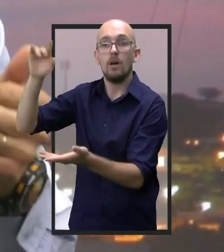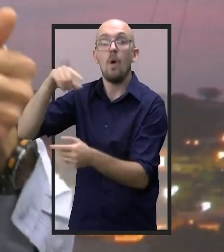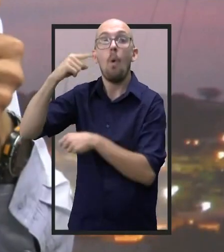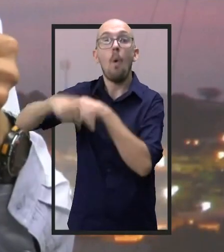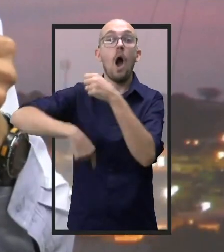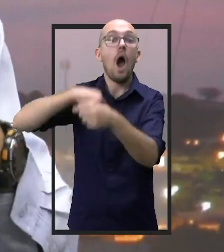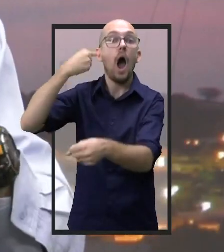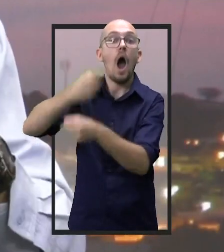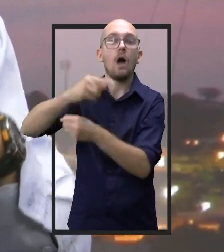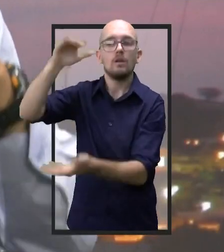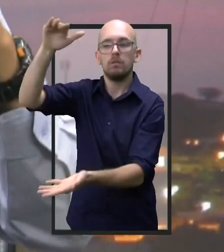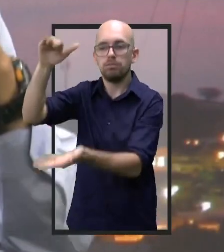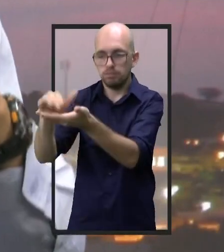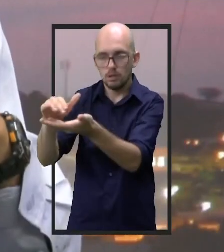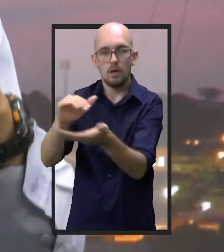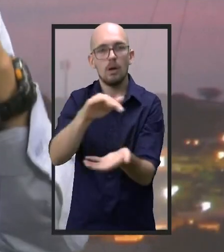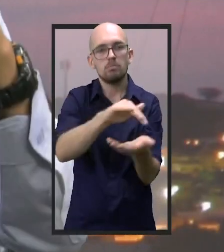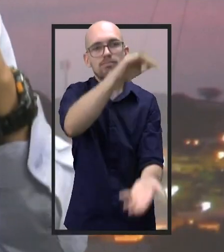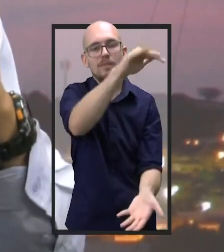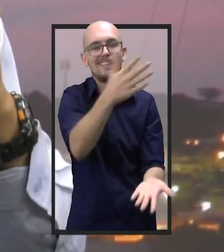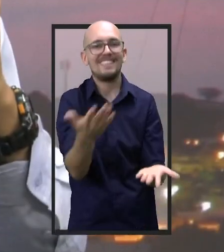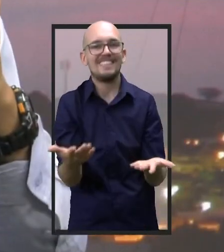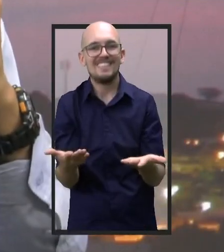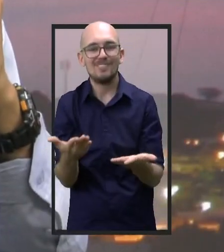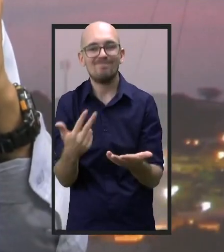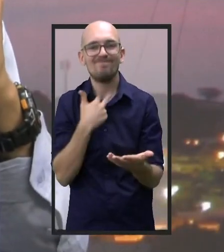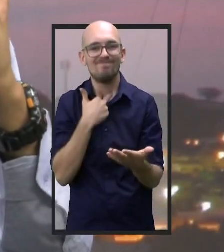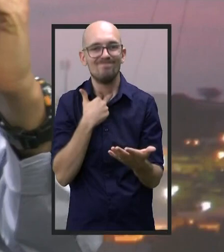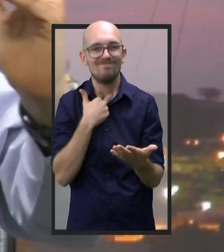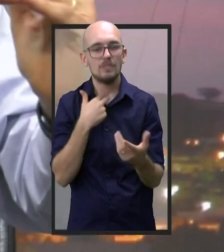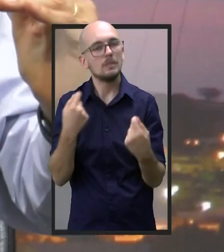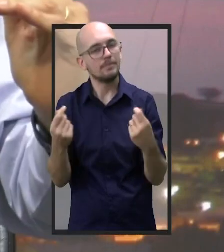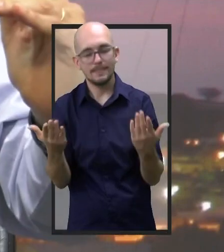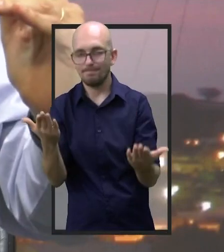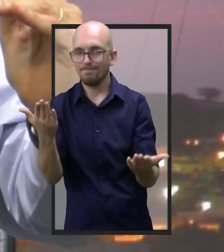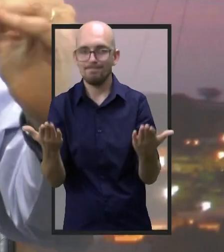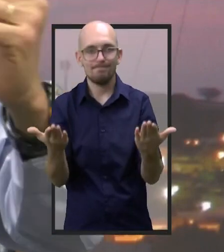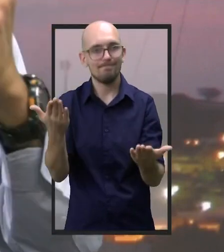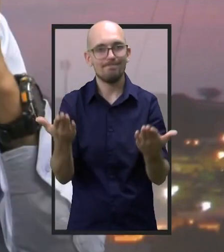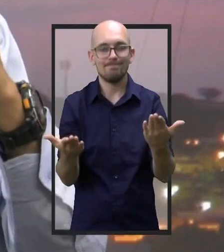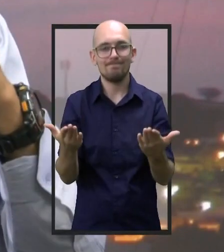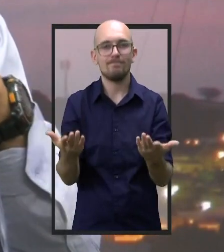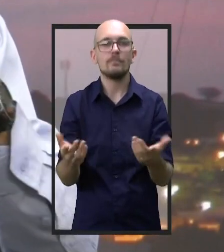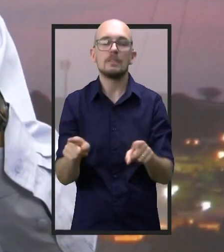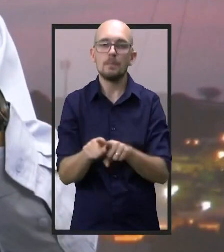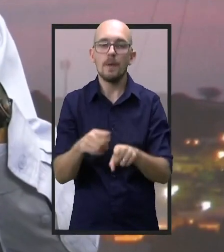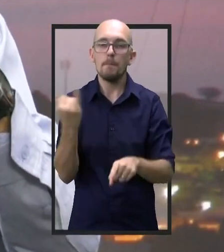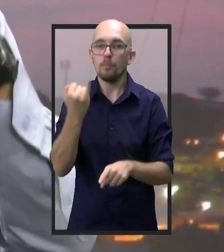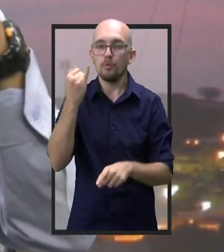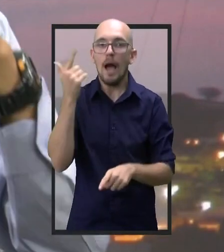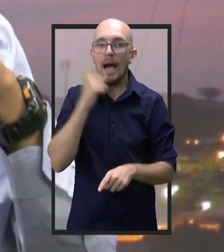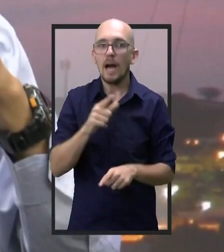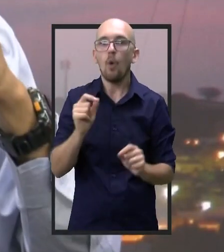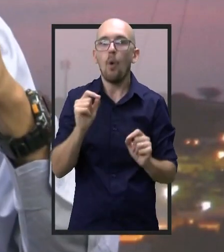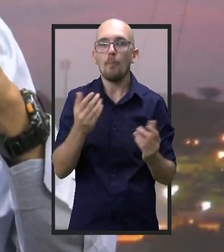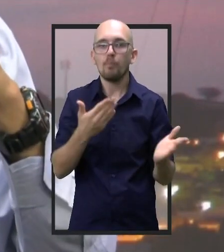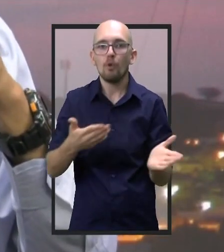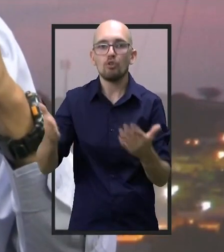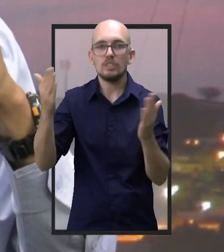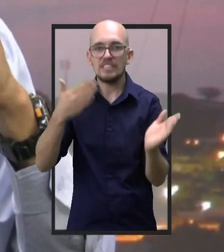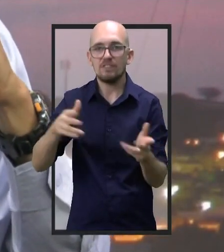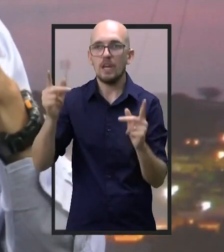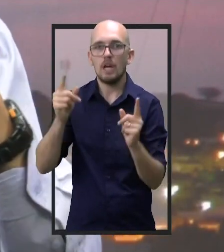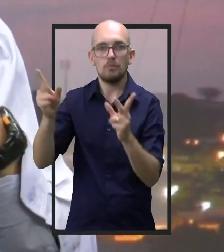consumidor perde. Para você ter na média isso, é importante, E o ganho de produtividade, que ao longo do ano que